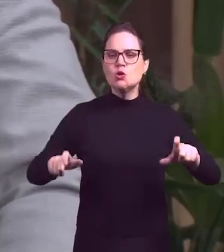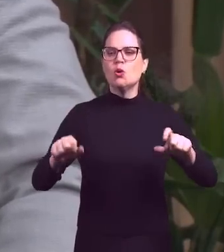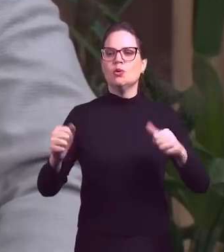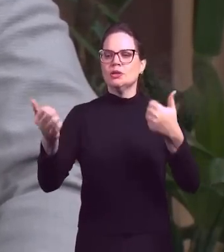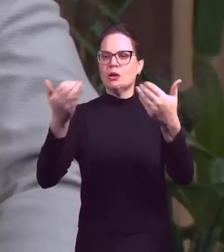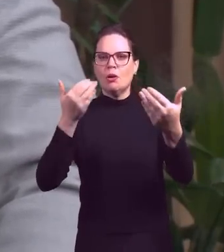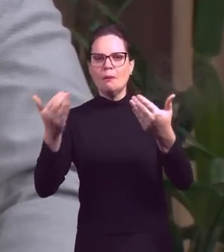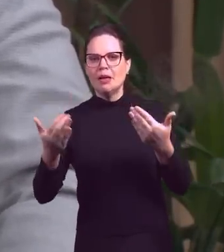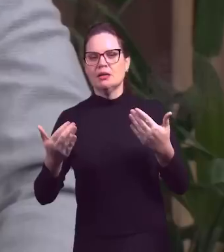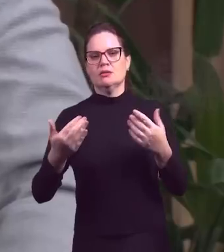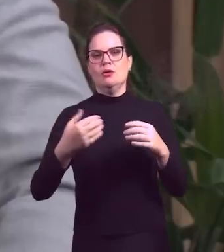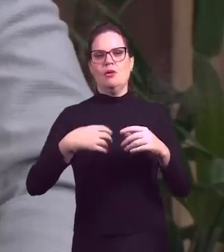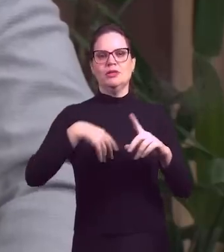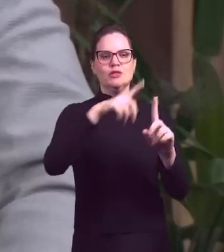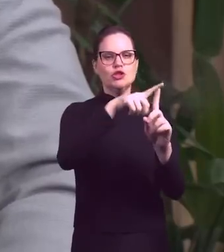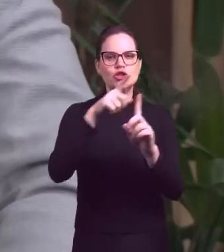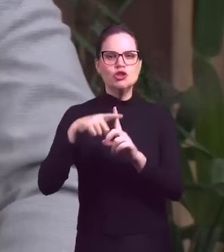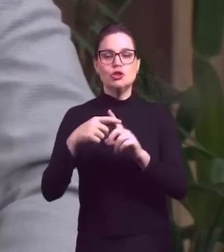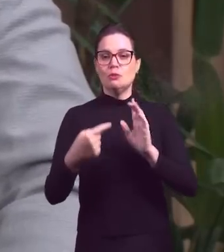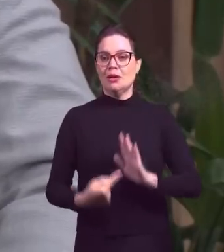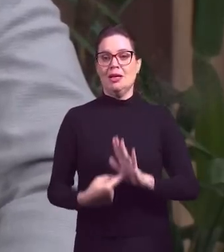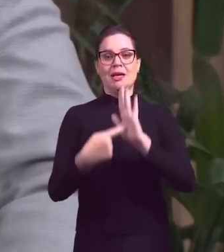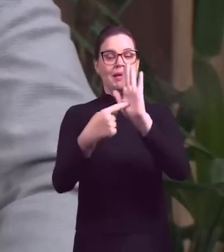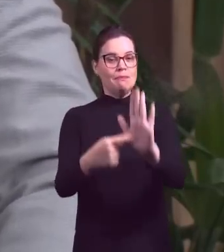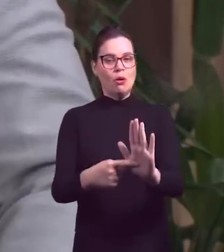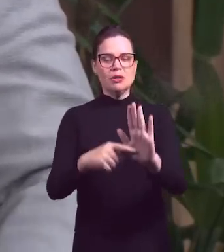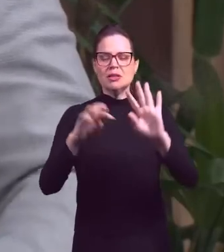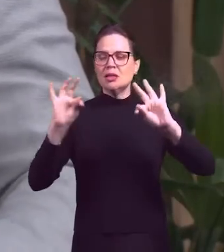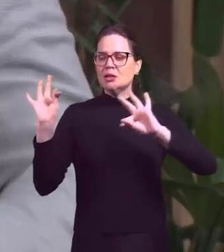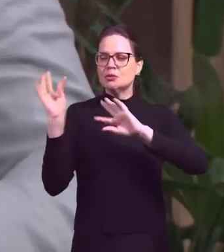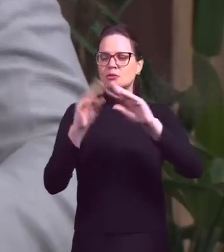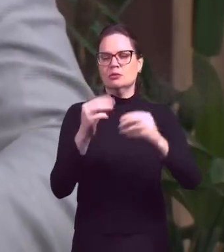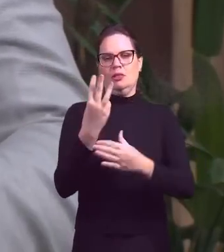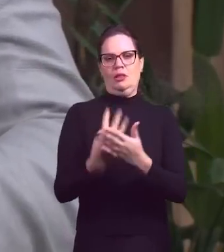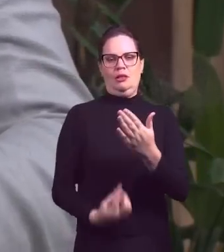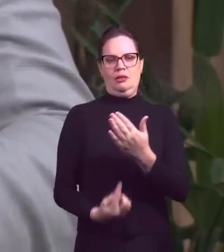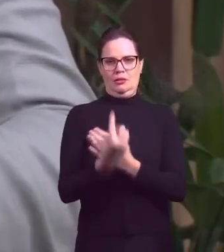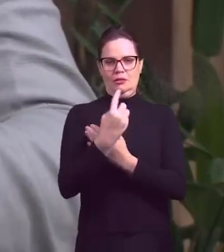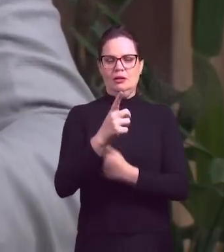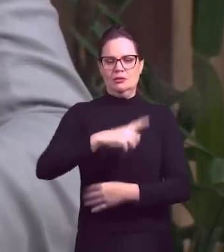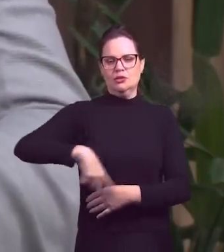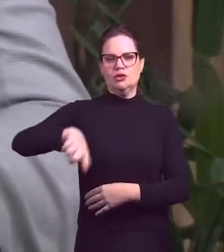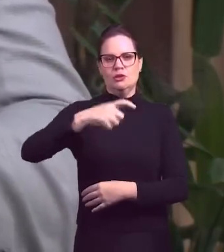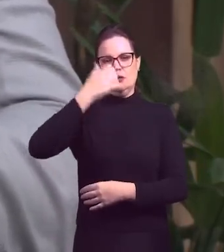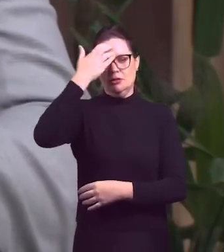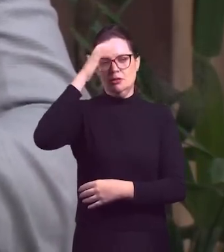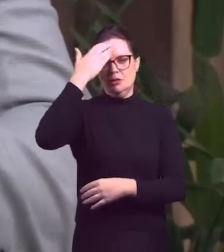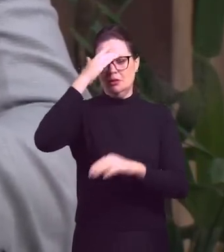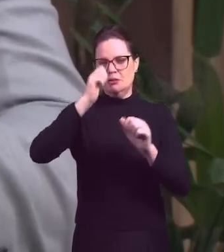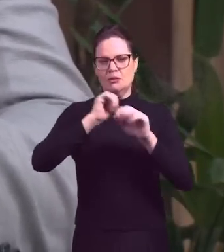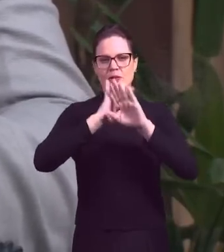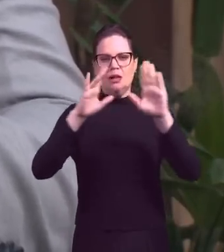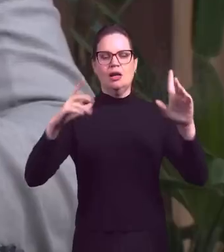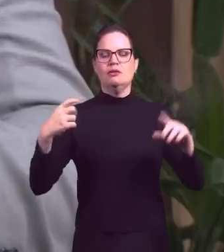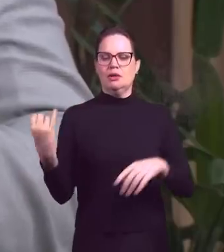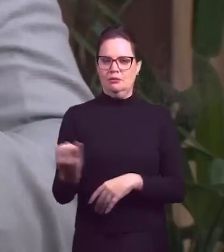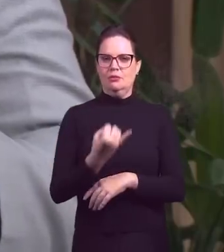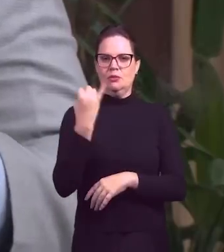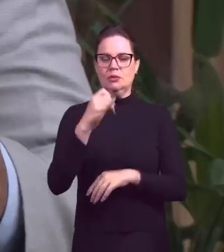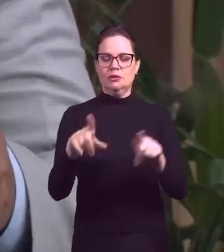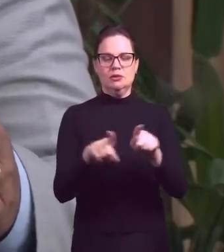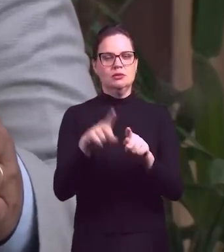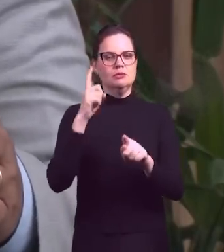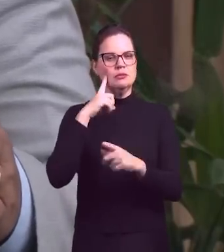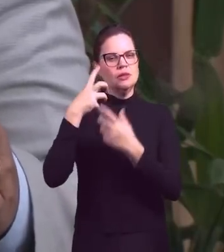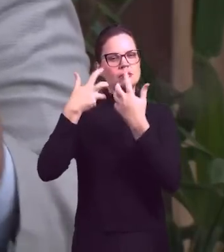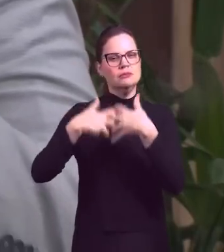né, os símbolos na figura da Trindade. Então, isso é importante nós entendermos e fazermos